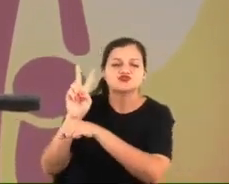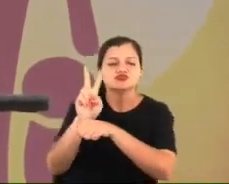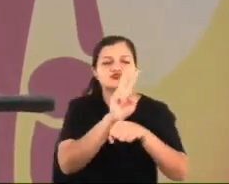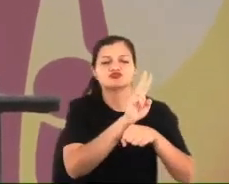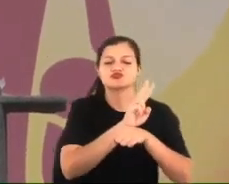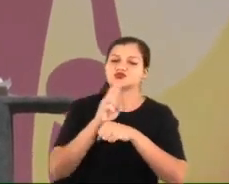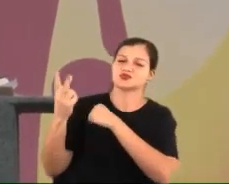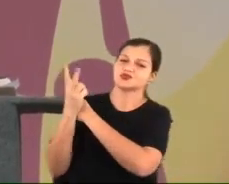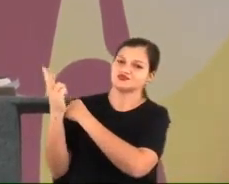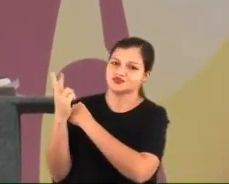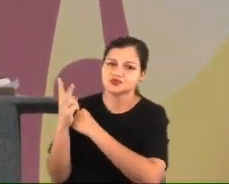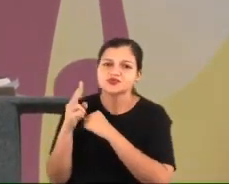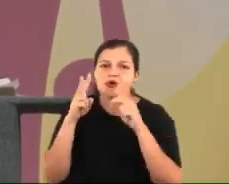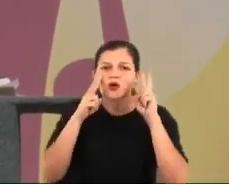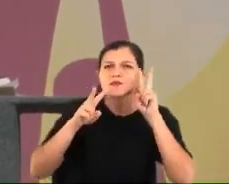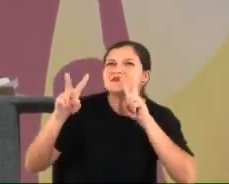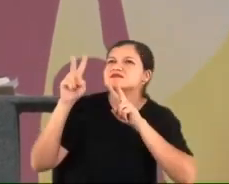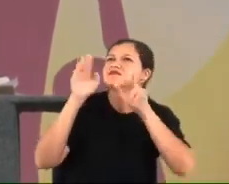do céu,